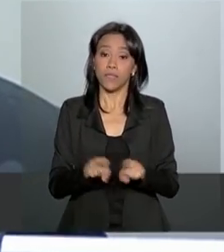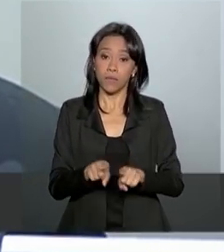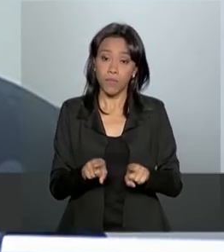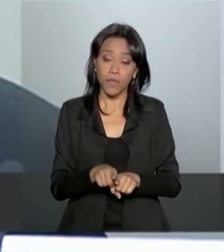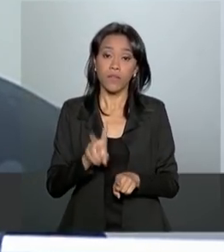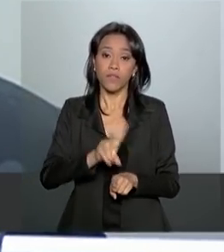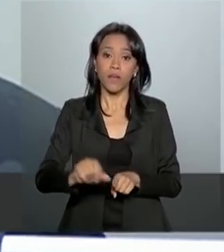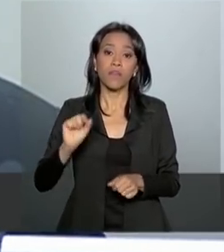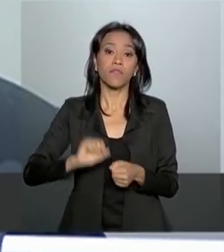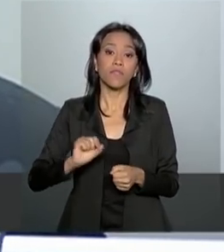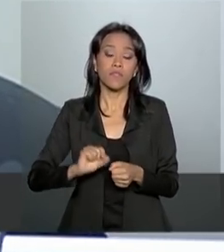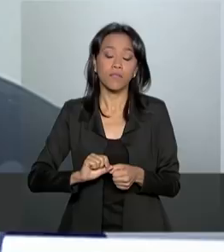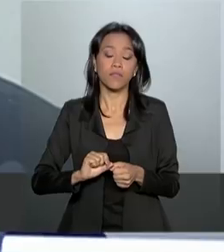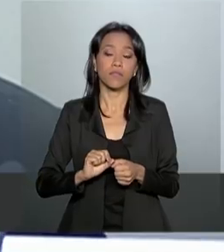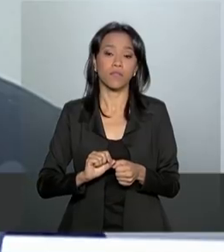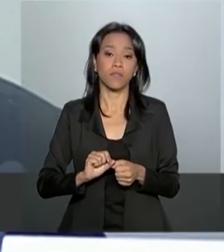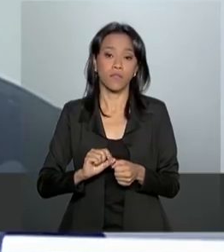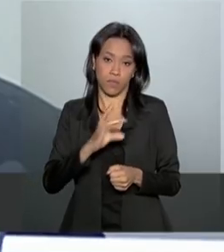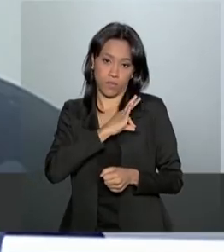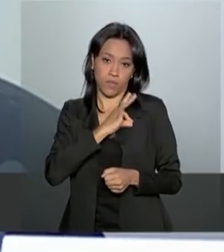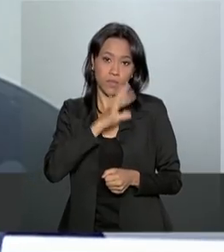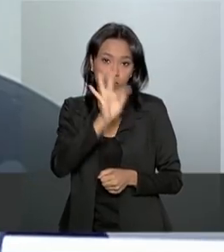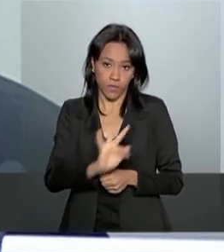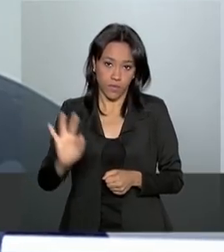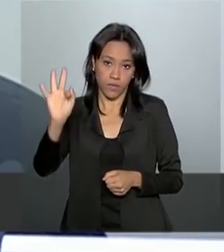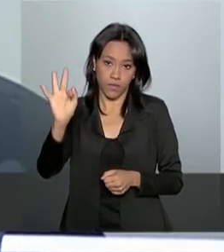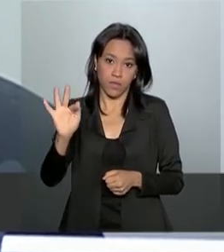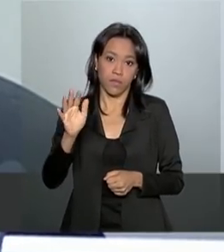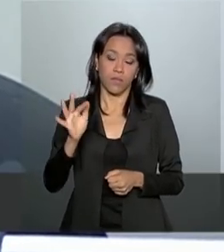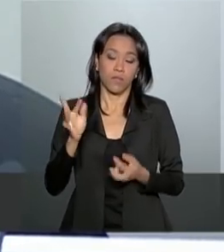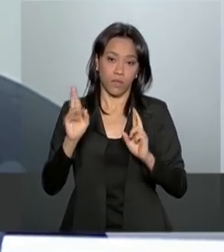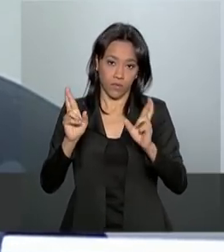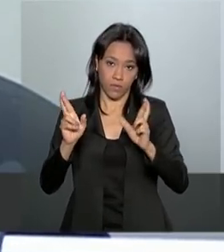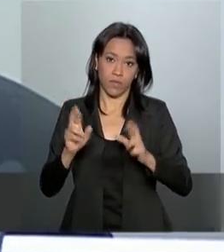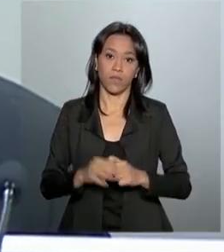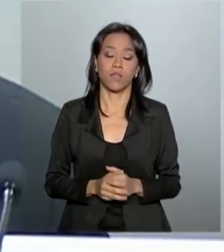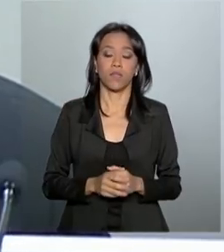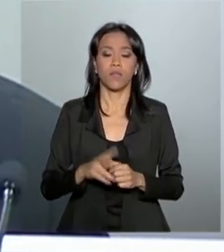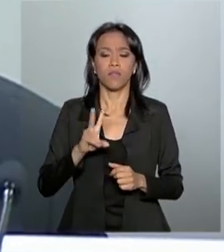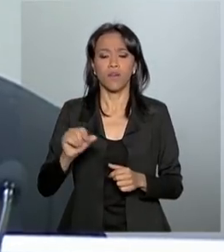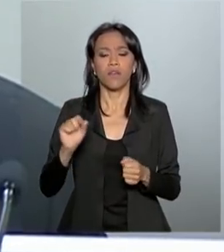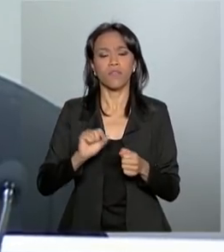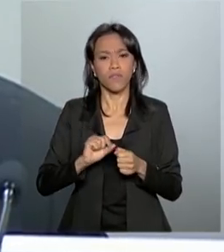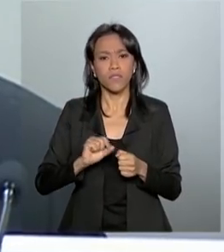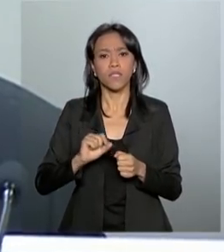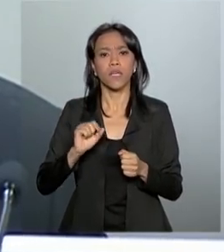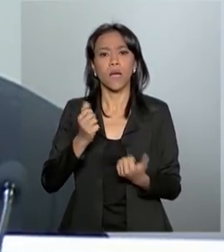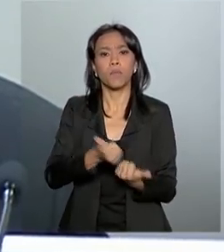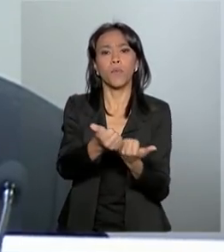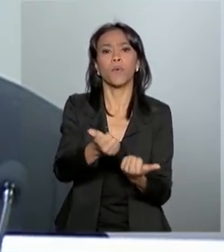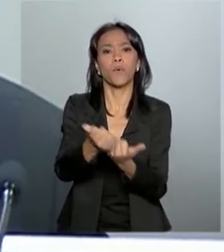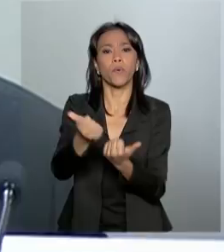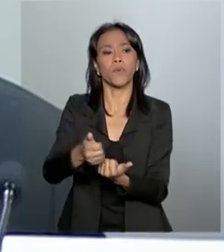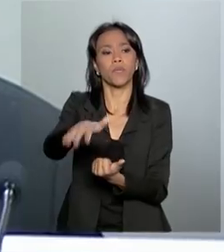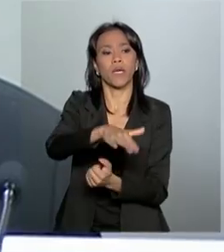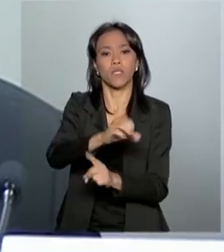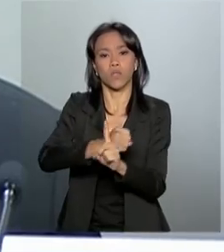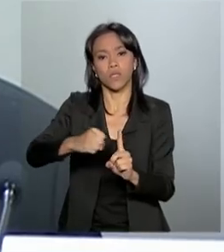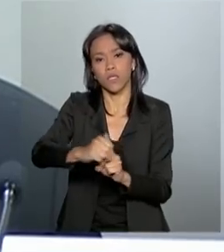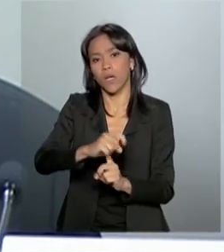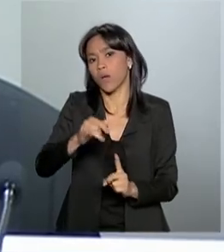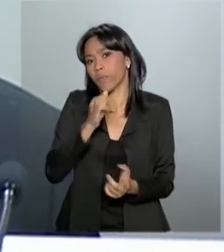realização de ações de apoio e ações sociais, inclusive fornecimento de medicamento,